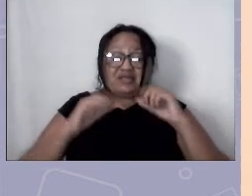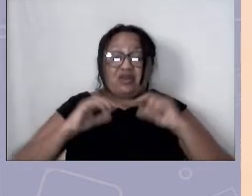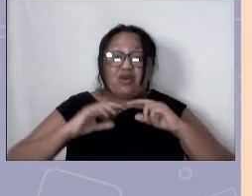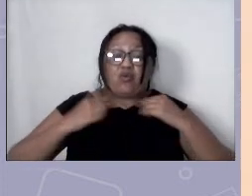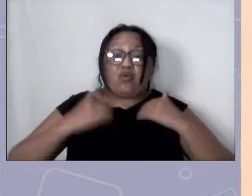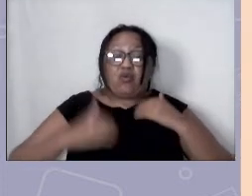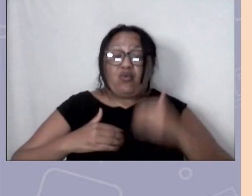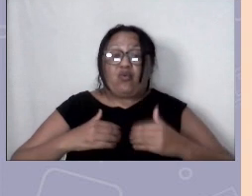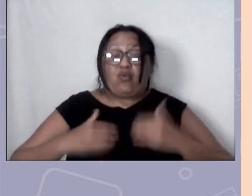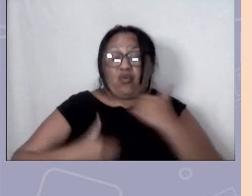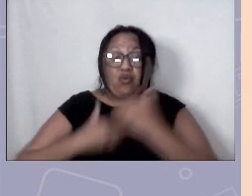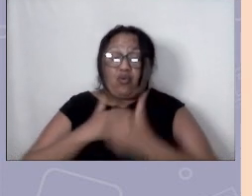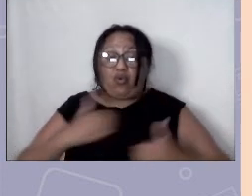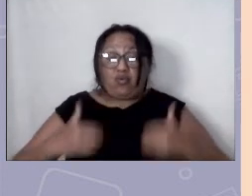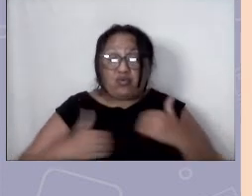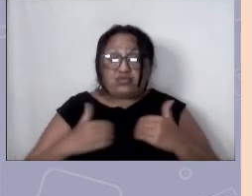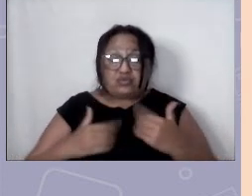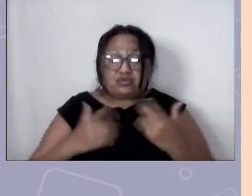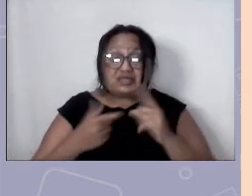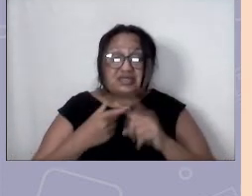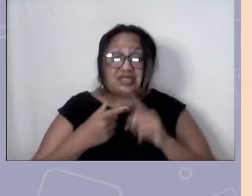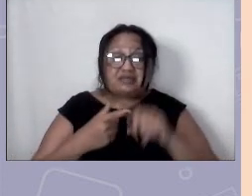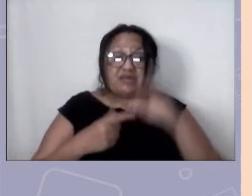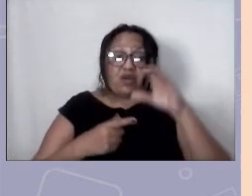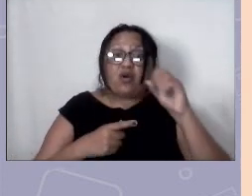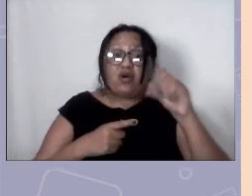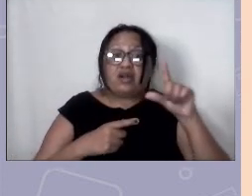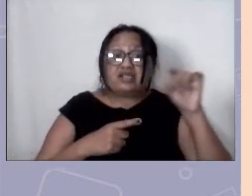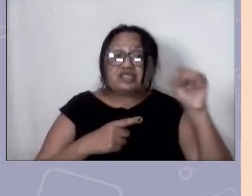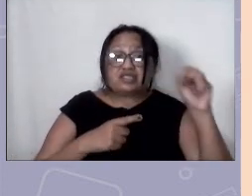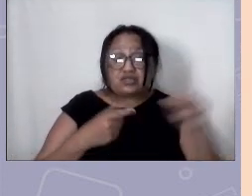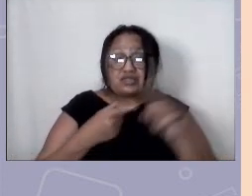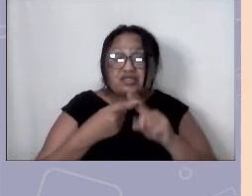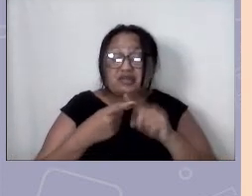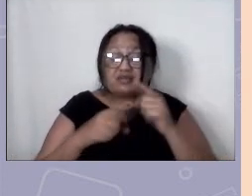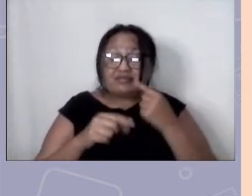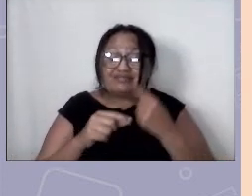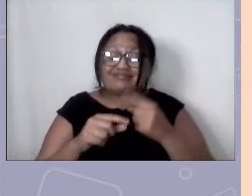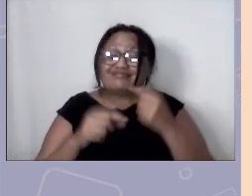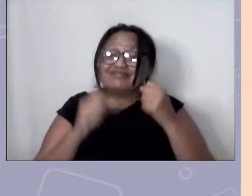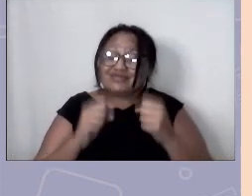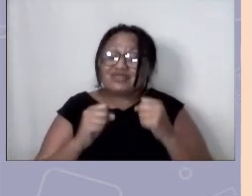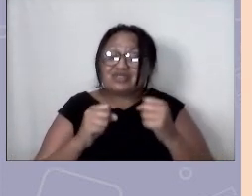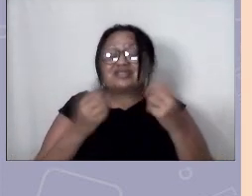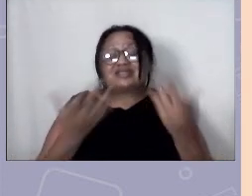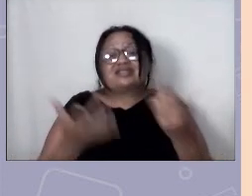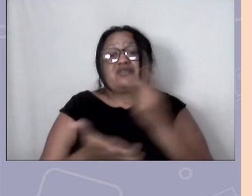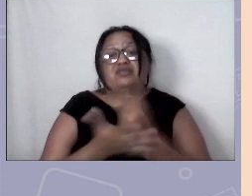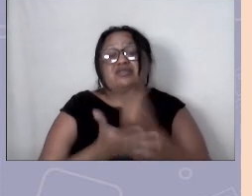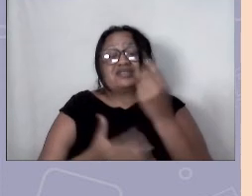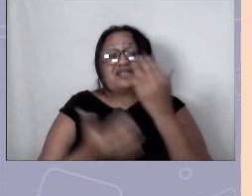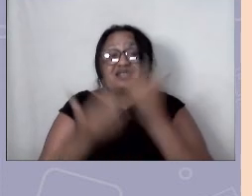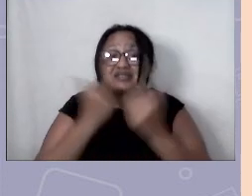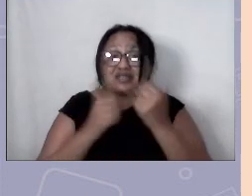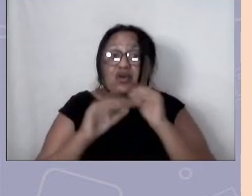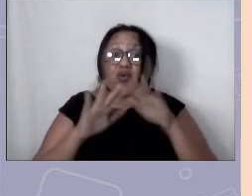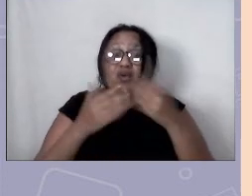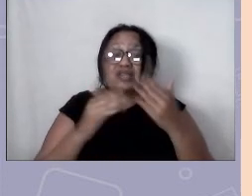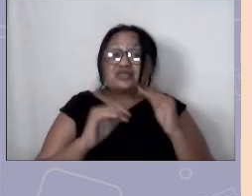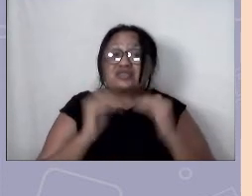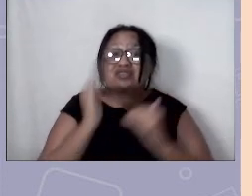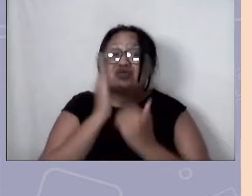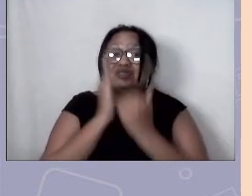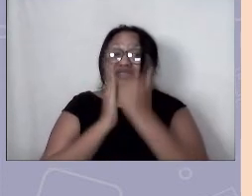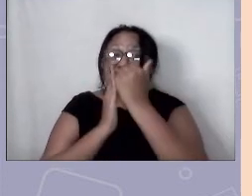porém o colesterol também pode ser obtido a partir da alimentação quando está em níveis mais altos podem